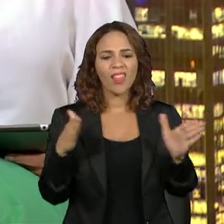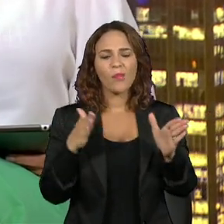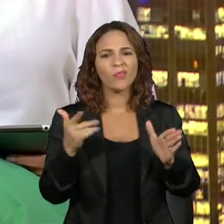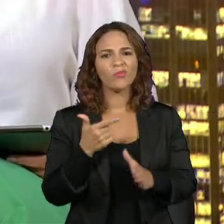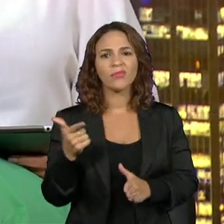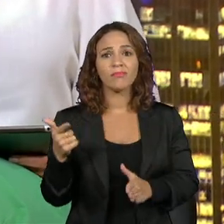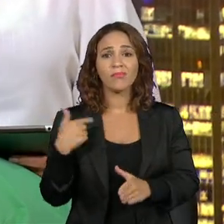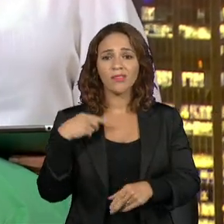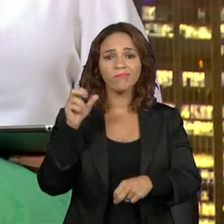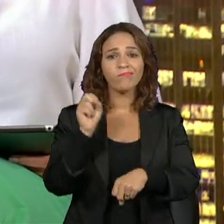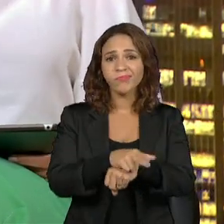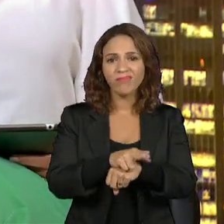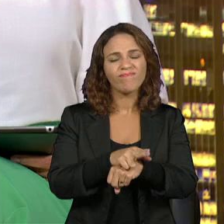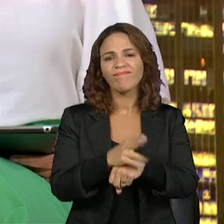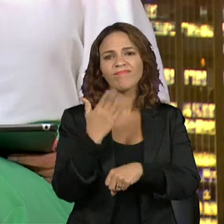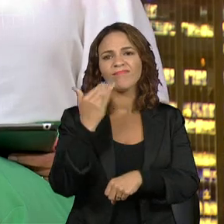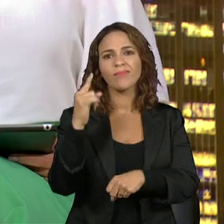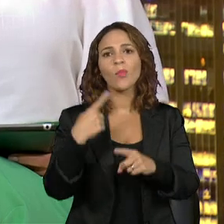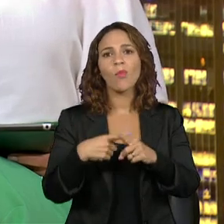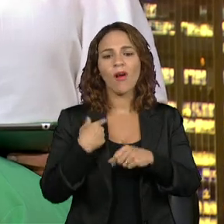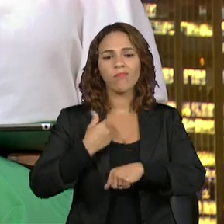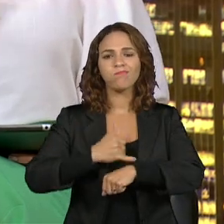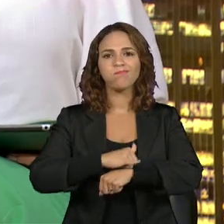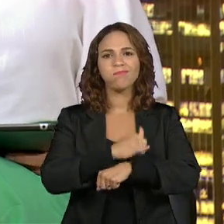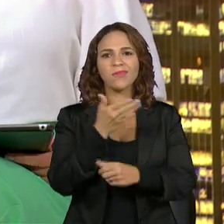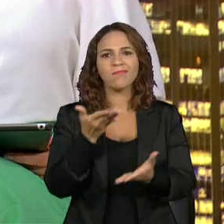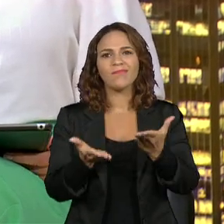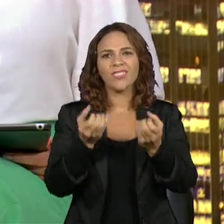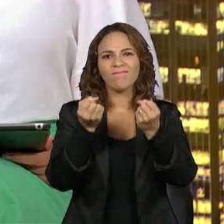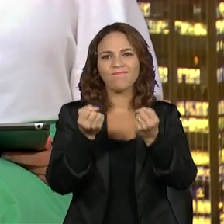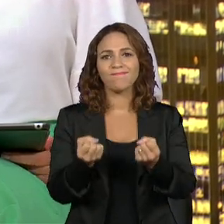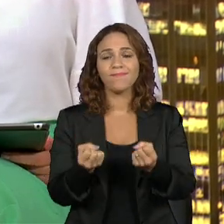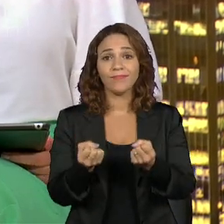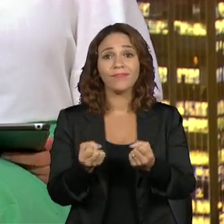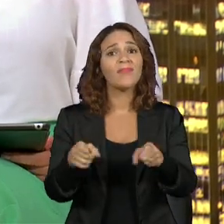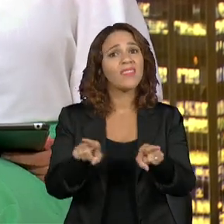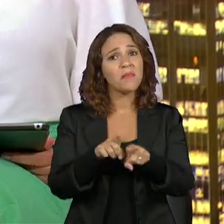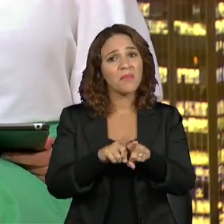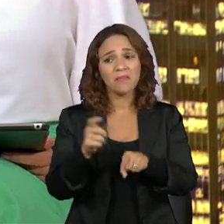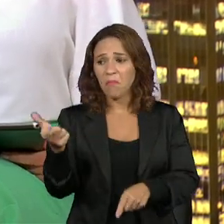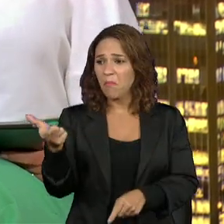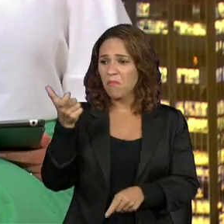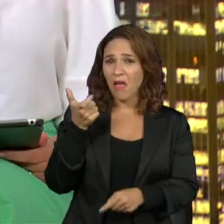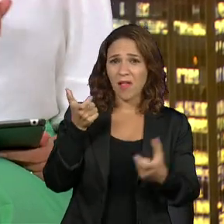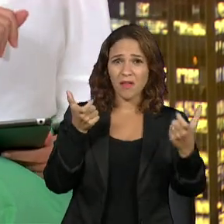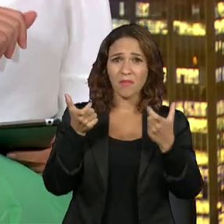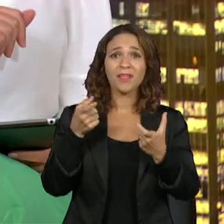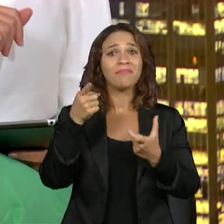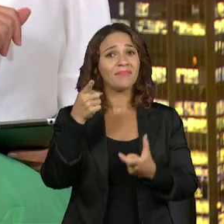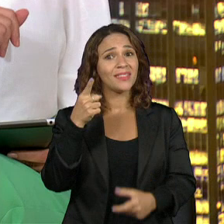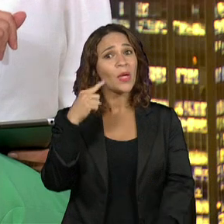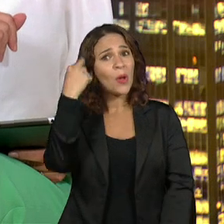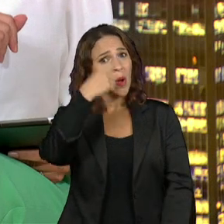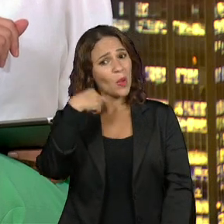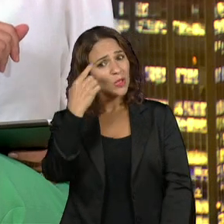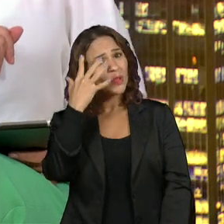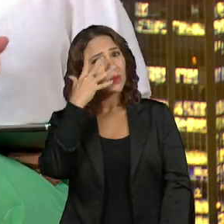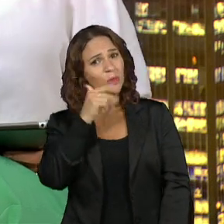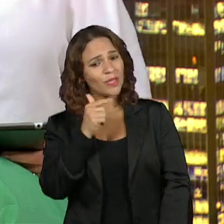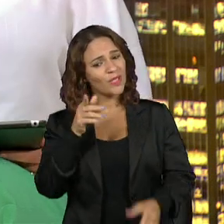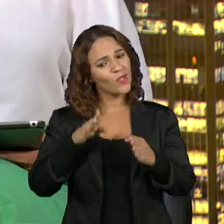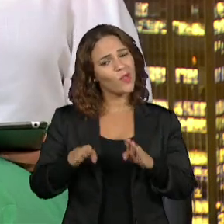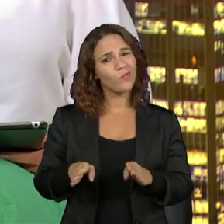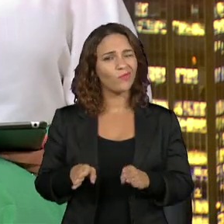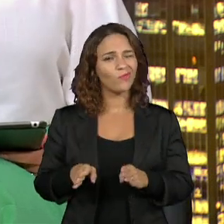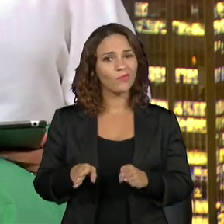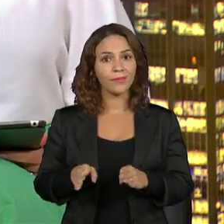uma vaga de emprego por conta do seu peso. Fora isso, ainda ter que ouvir frases como "você é bonita", de rosto.